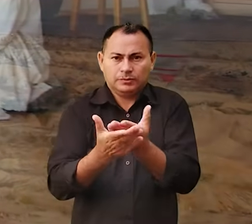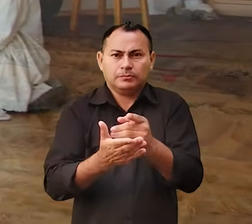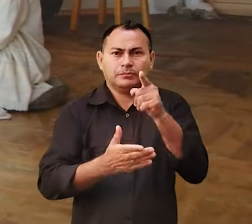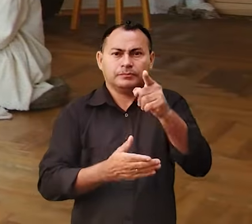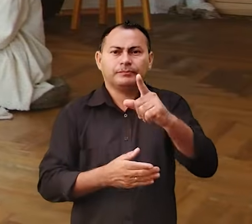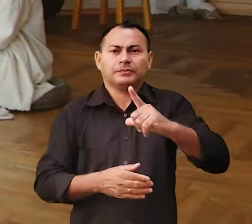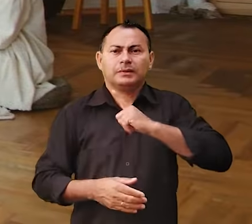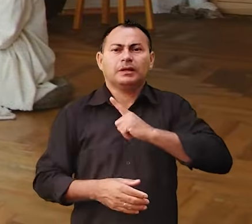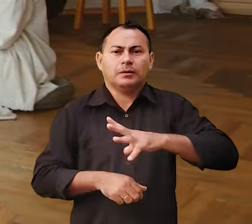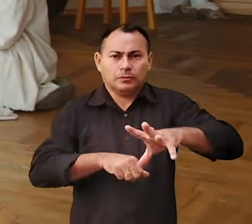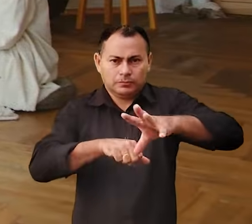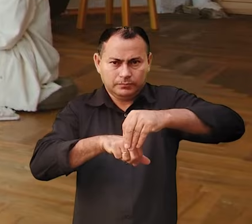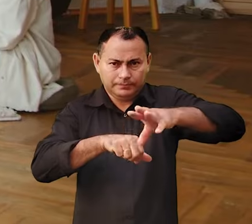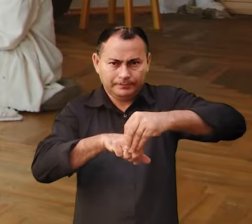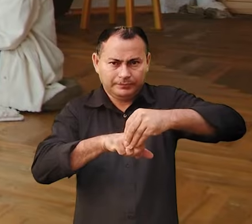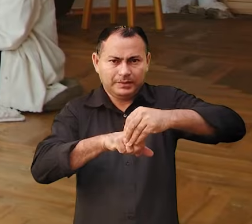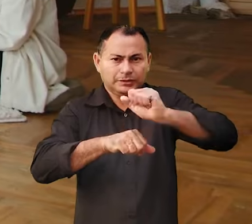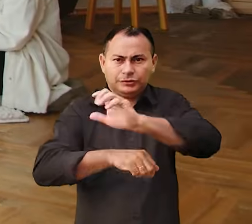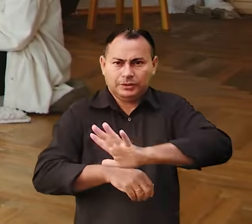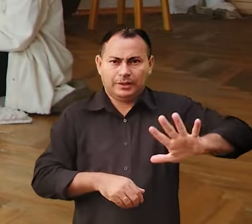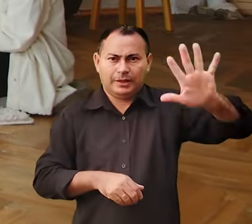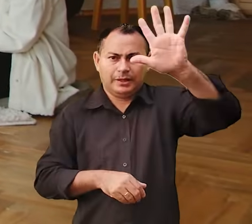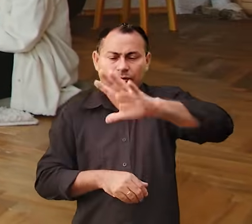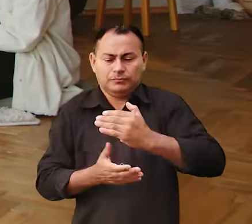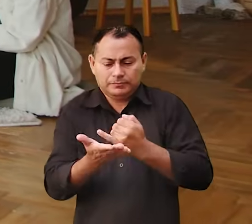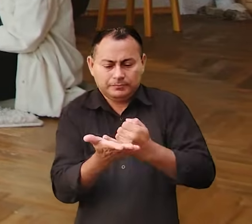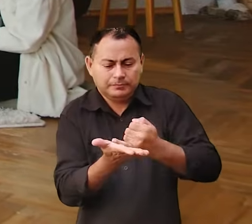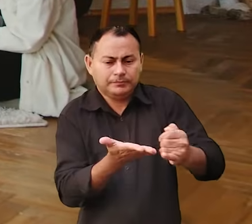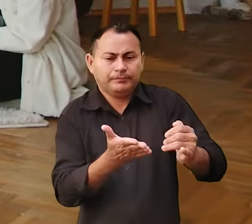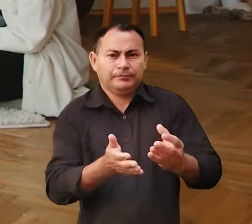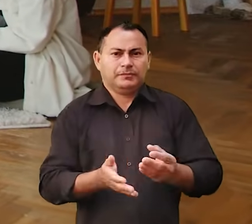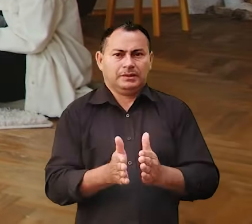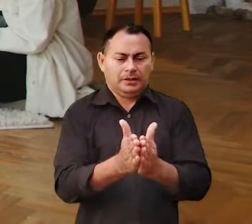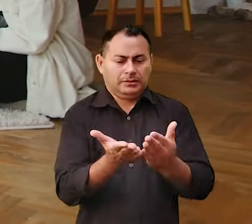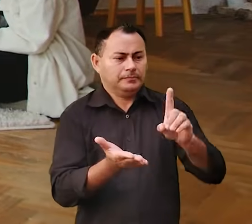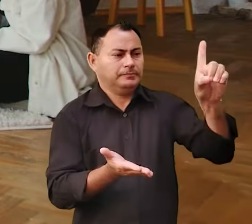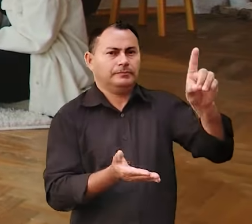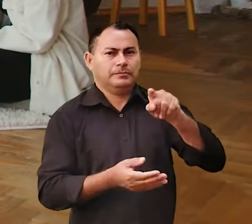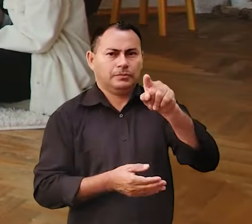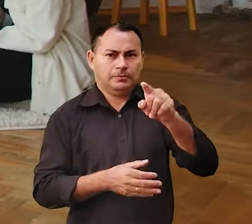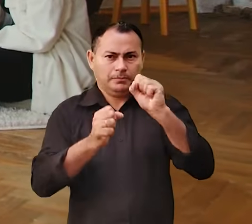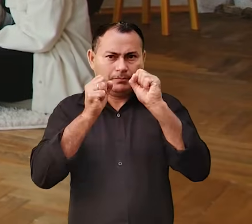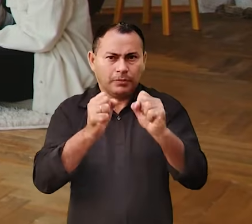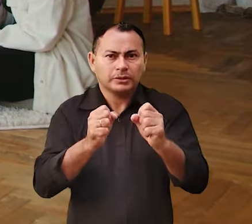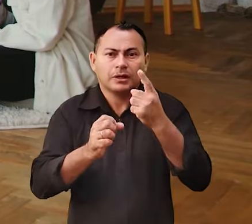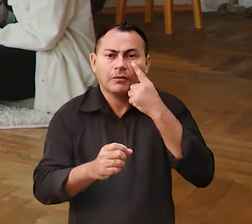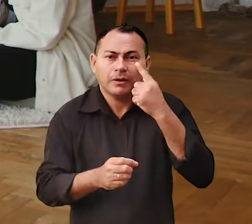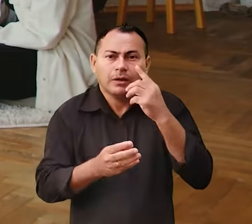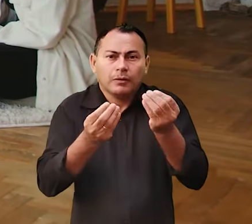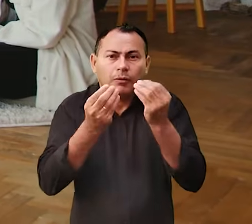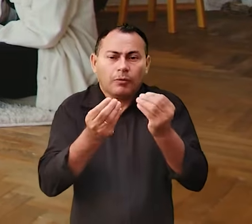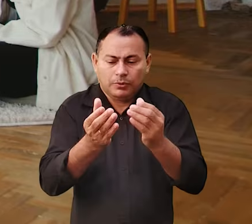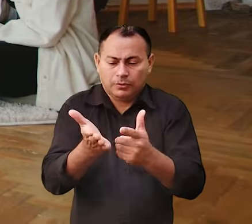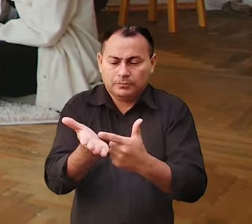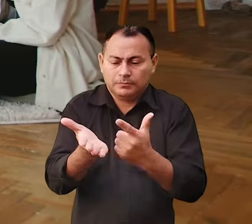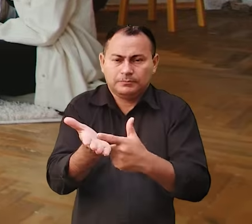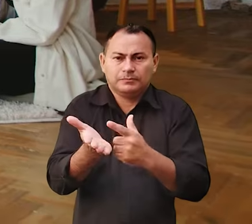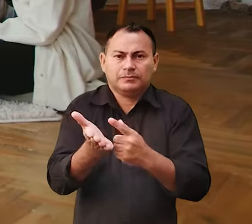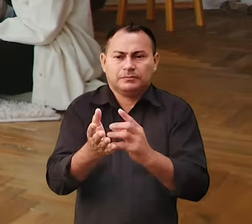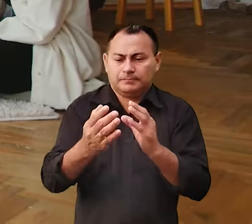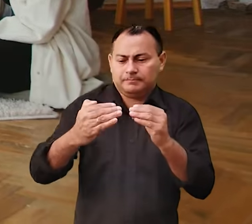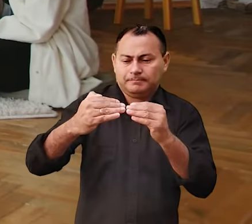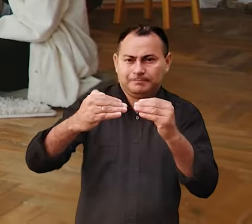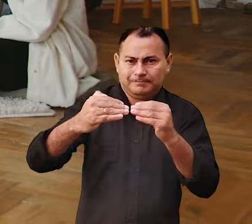desse estudo é que você tenha um conhecimento geral e introdutório da Bíblia e que você possa ver como um